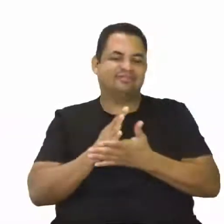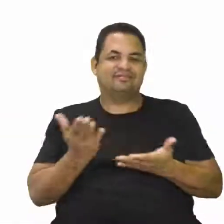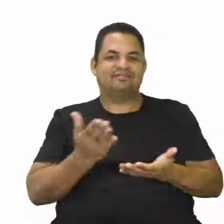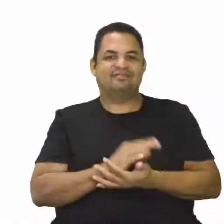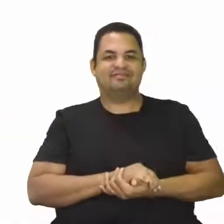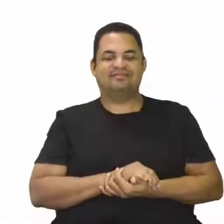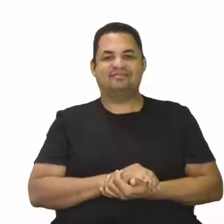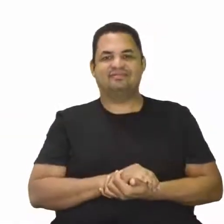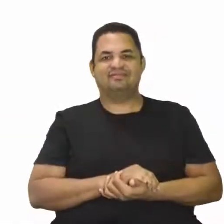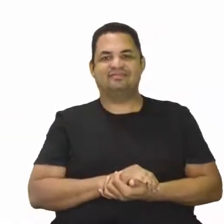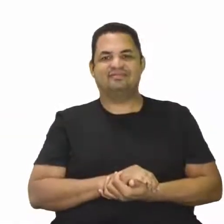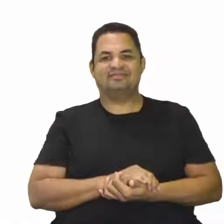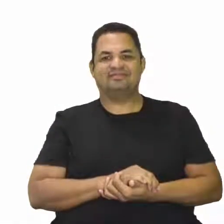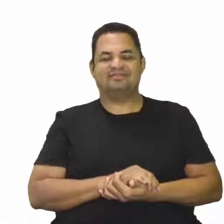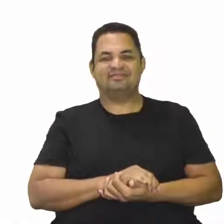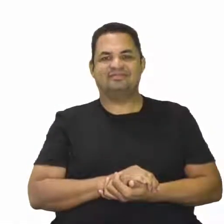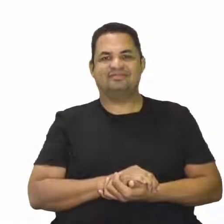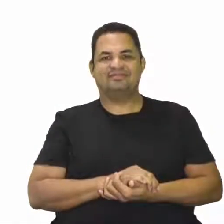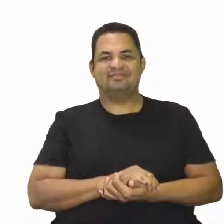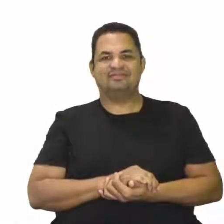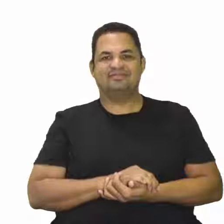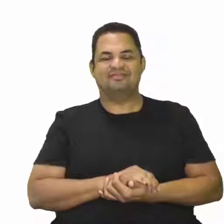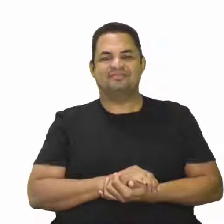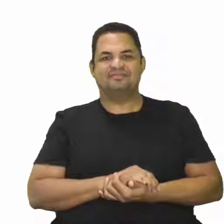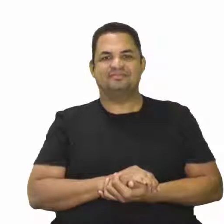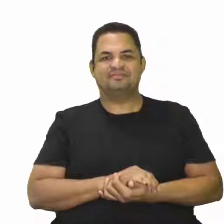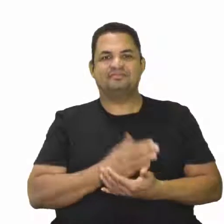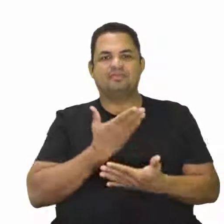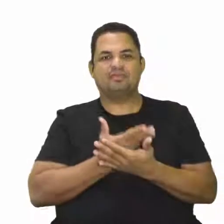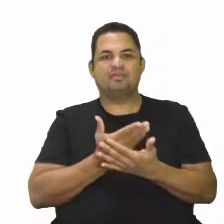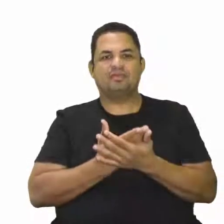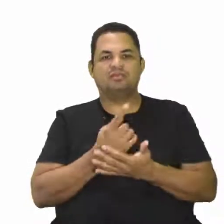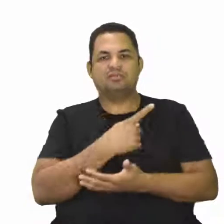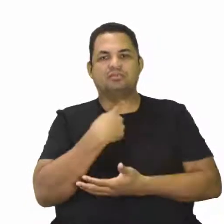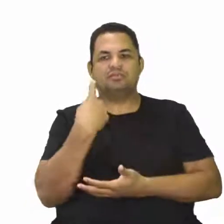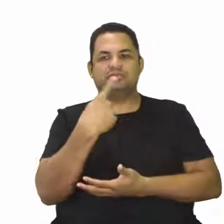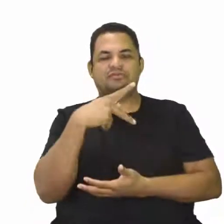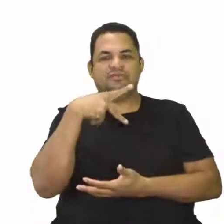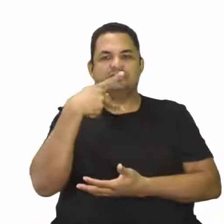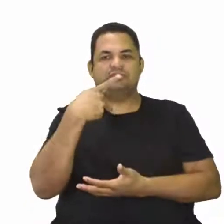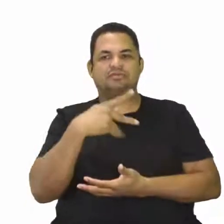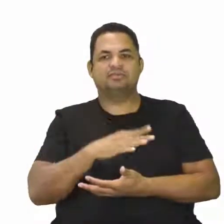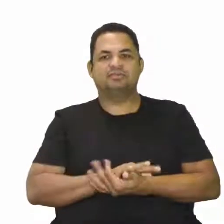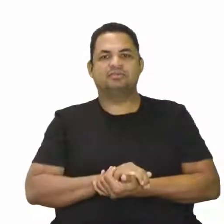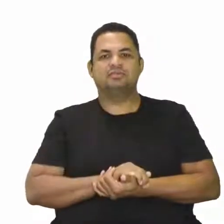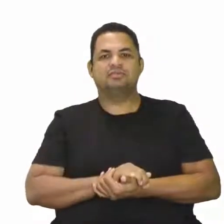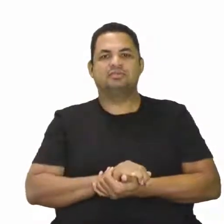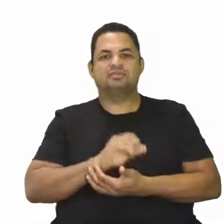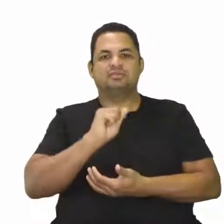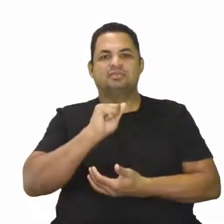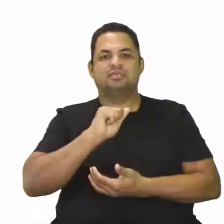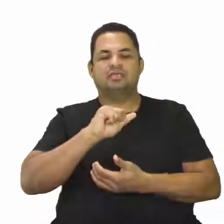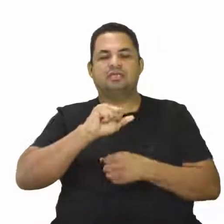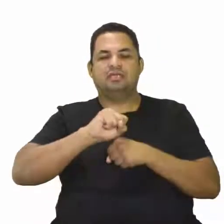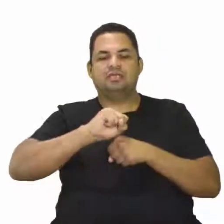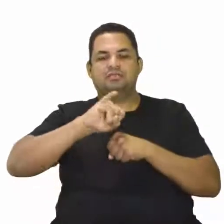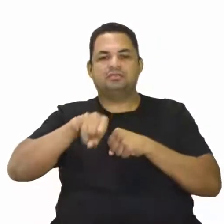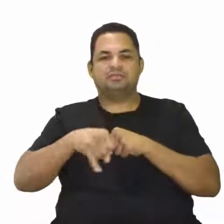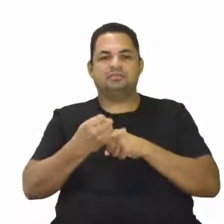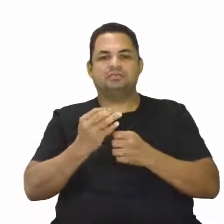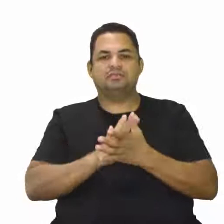professora Tainá. Simbora! Na aula de hoje nós falamos sobre os adjetivos,